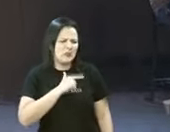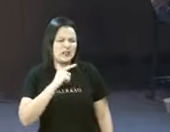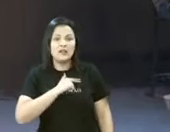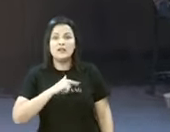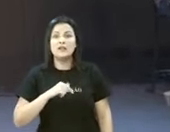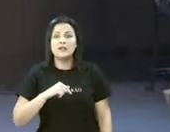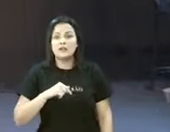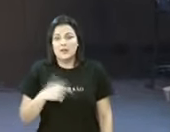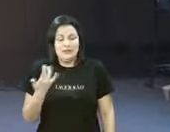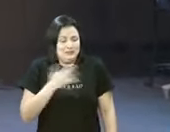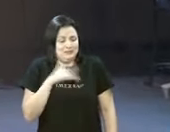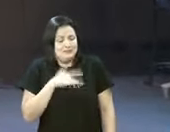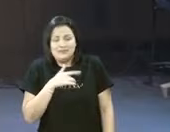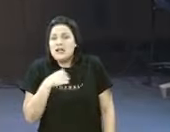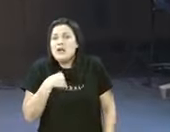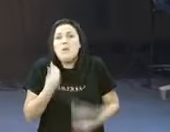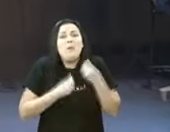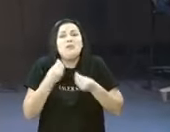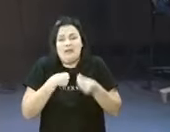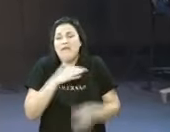de mim, não tem como, eu vou morrer.